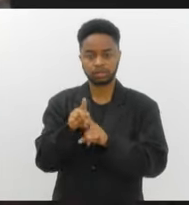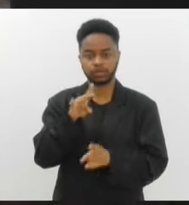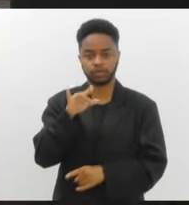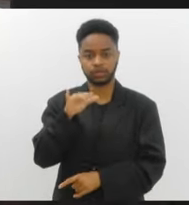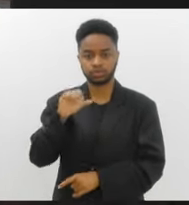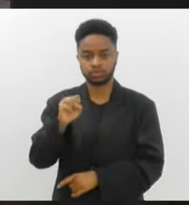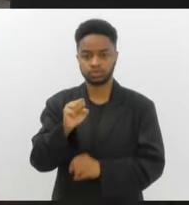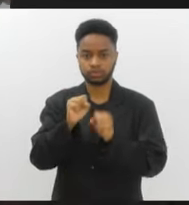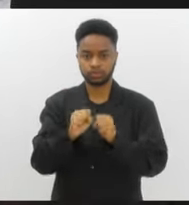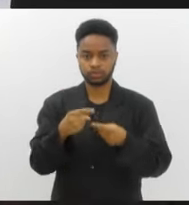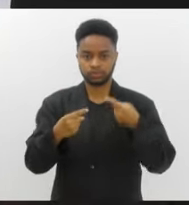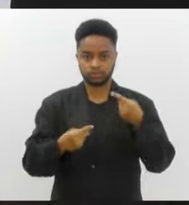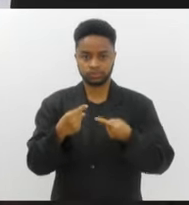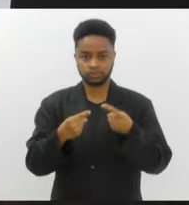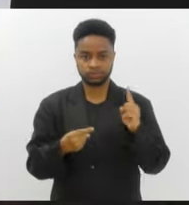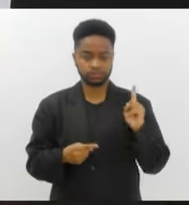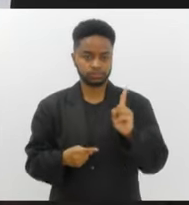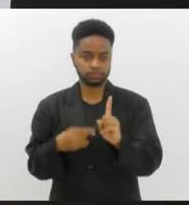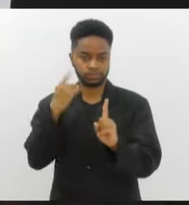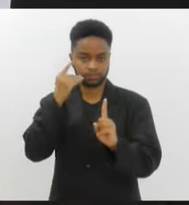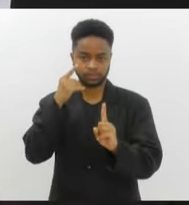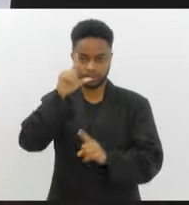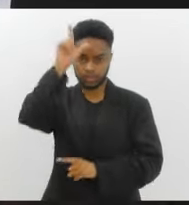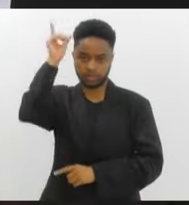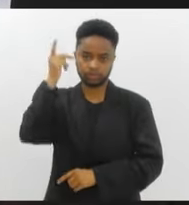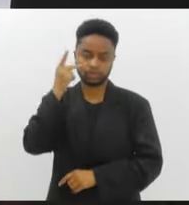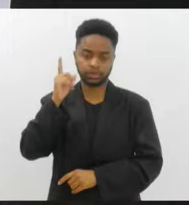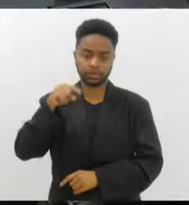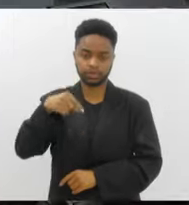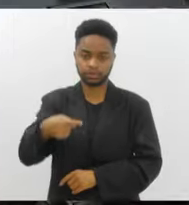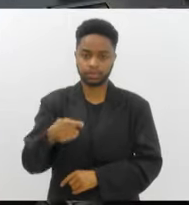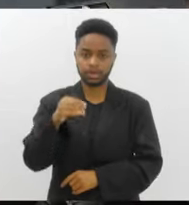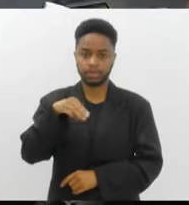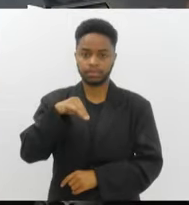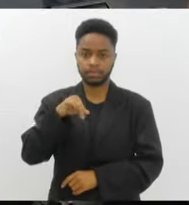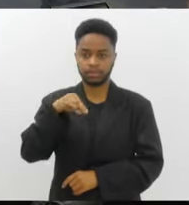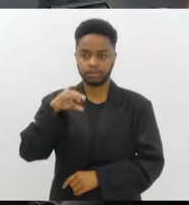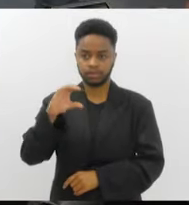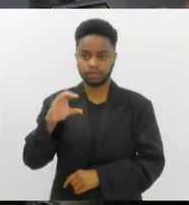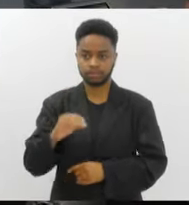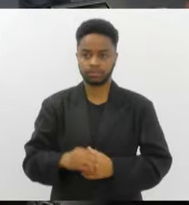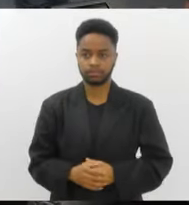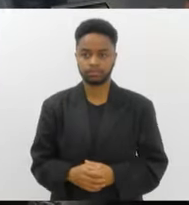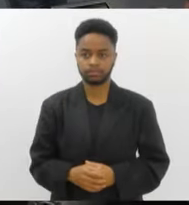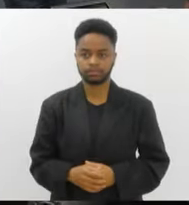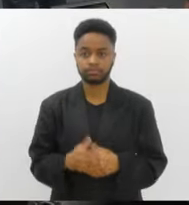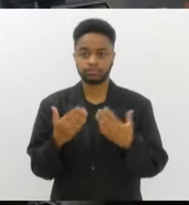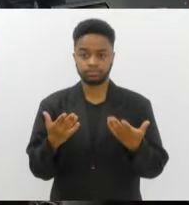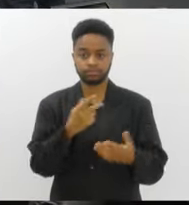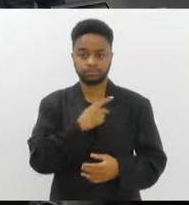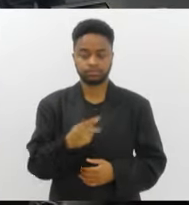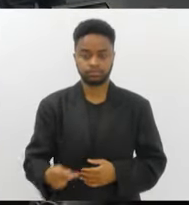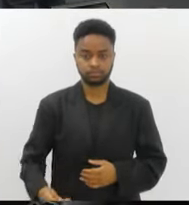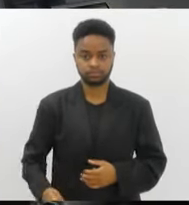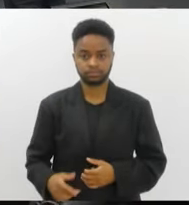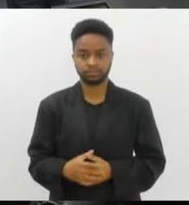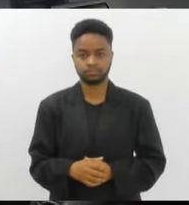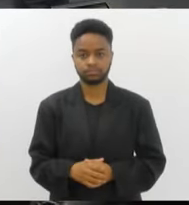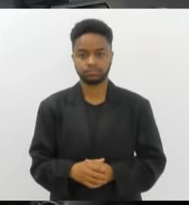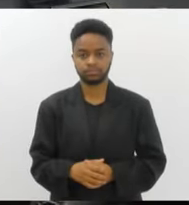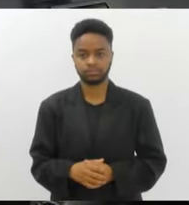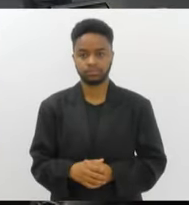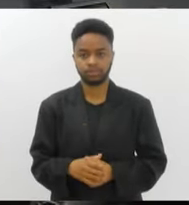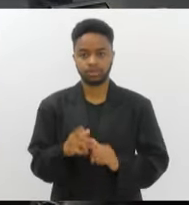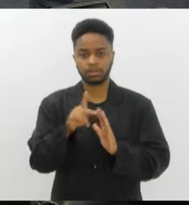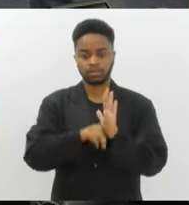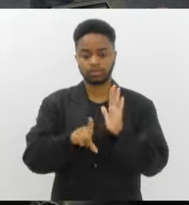Em discussão. Pode discutir isso. Deputado Luiz Paulo, em seguida, deputado Carlos Mink, por favor. Senhor presidente, projeto de